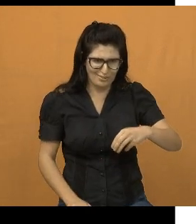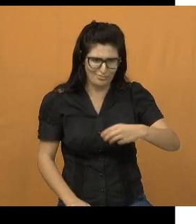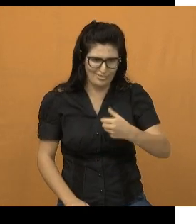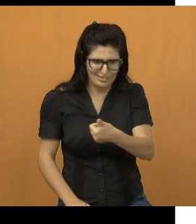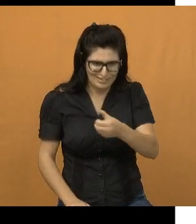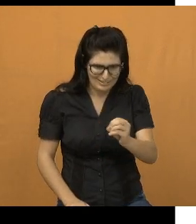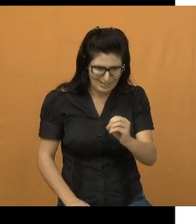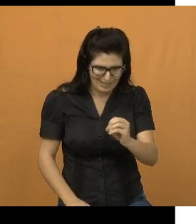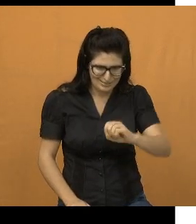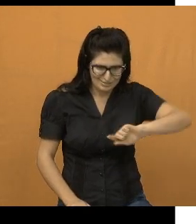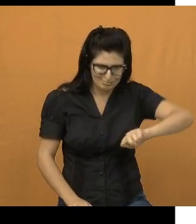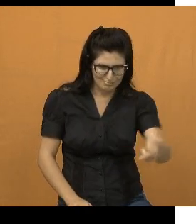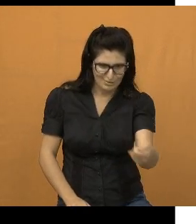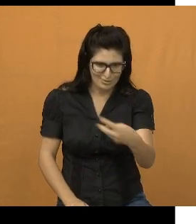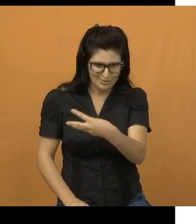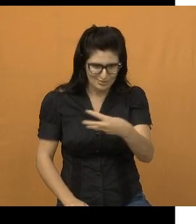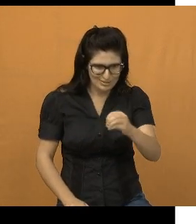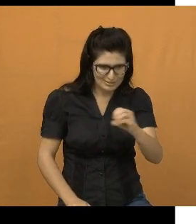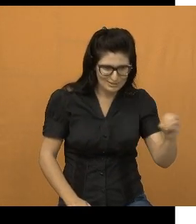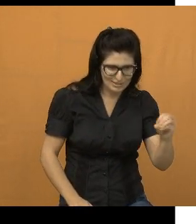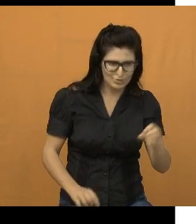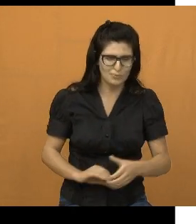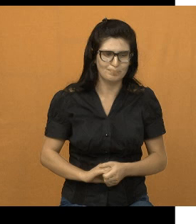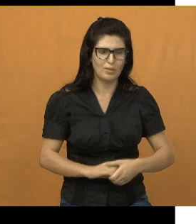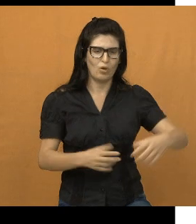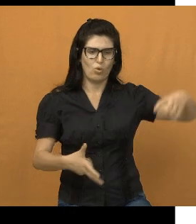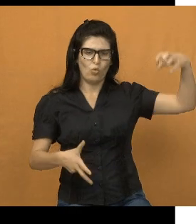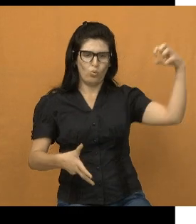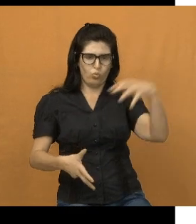2.703 exames, cintilografia,